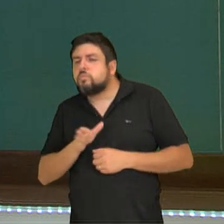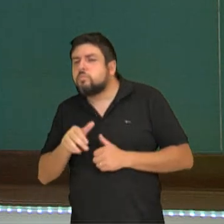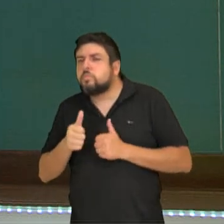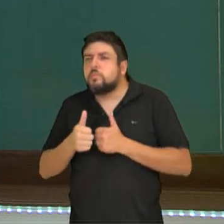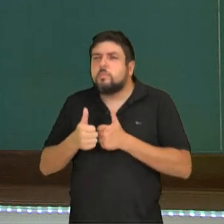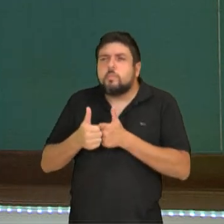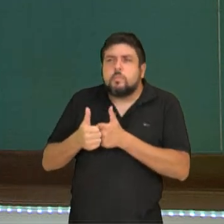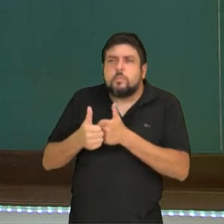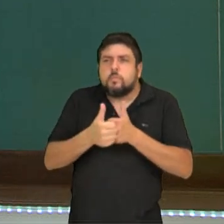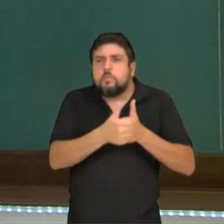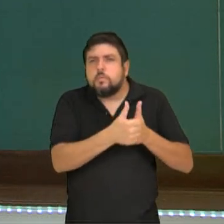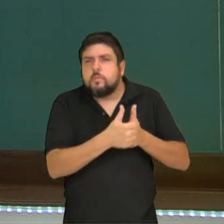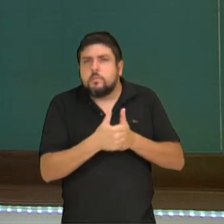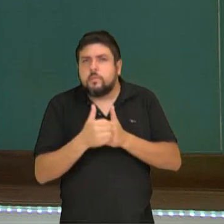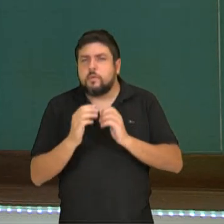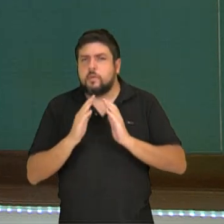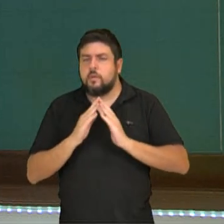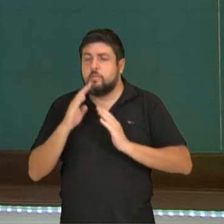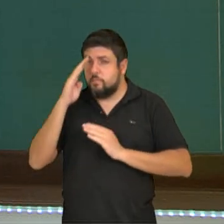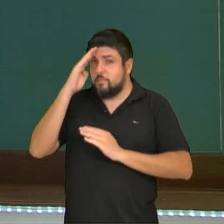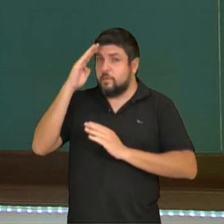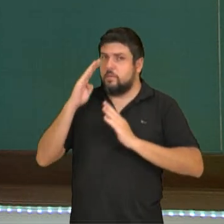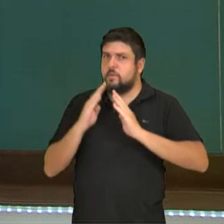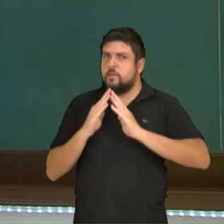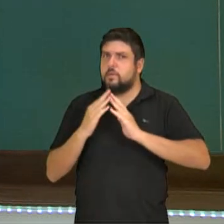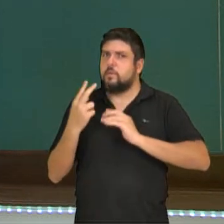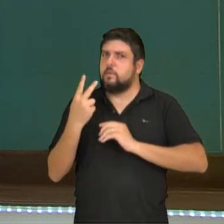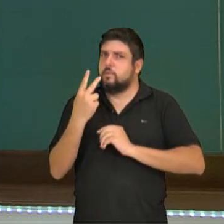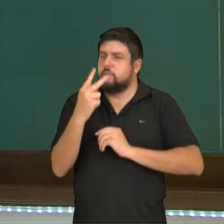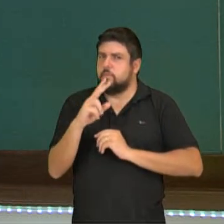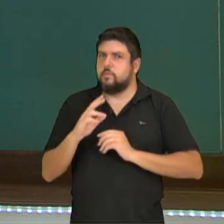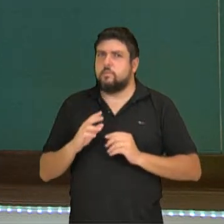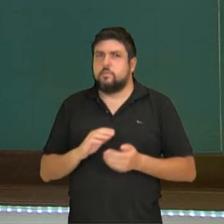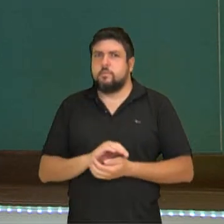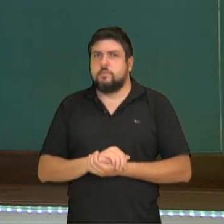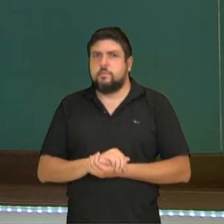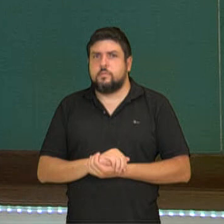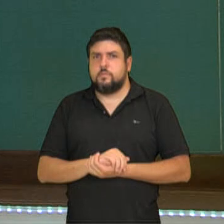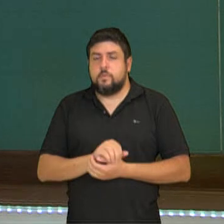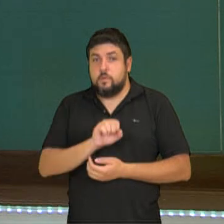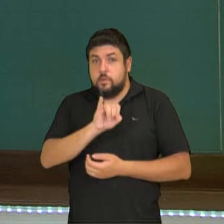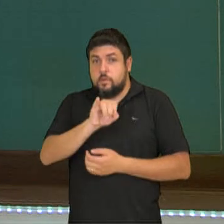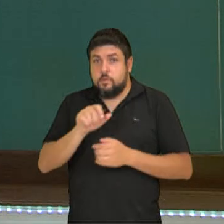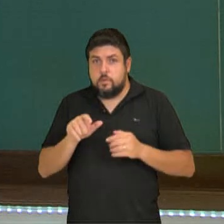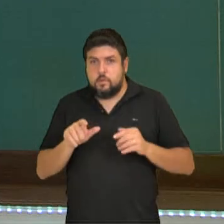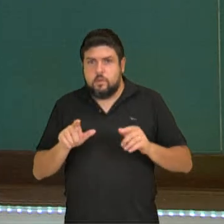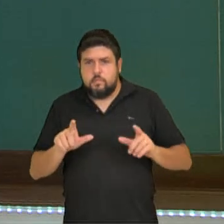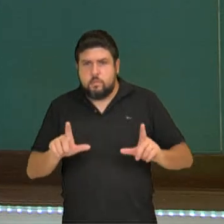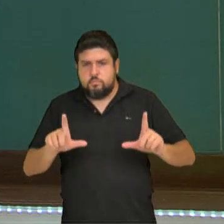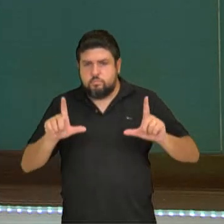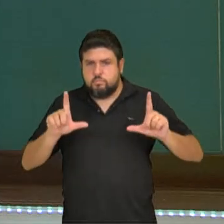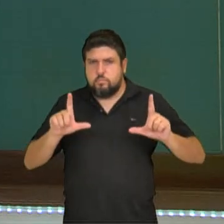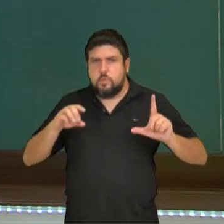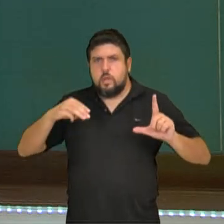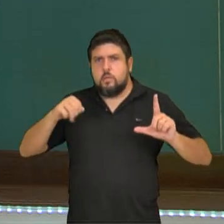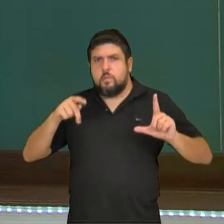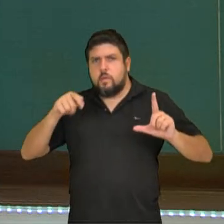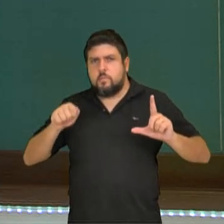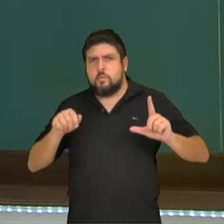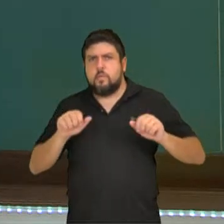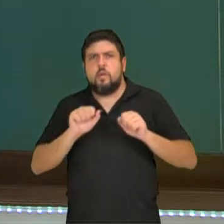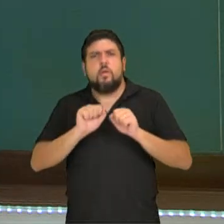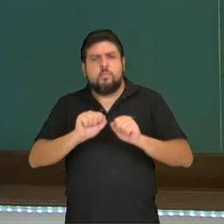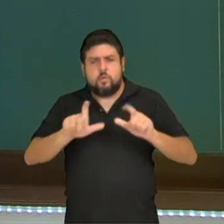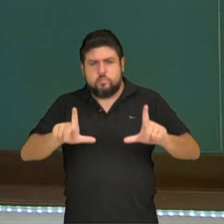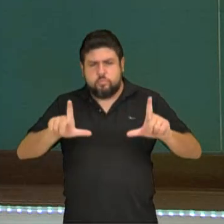Então, principalmente com relação à casa de vocês, aonde vocês moram. Se quiser deixar esse mapa um pouquinho mais difícil, pode fazer ele mais